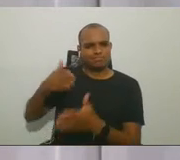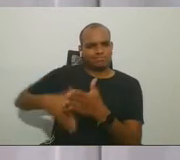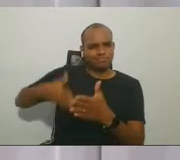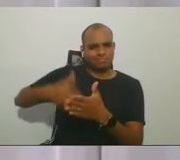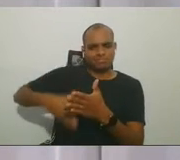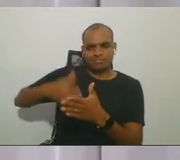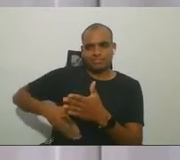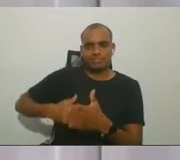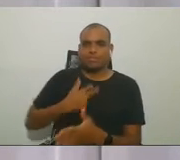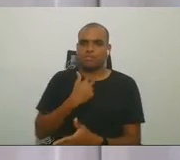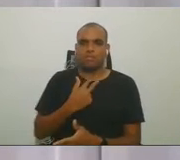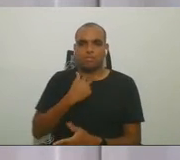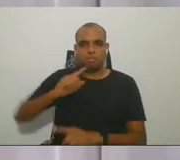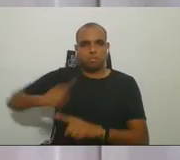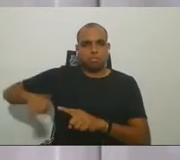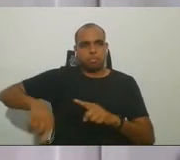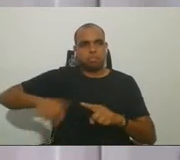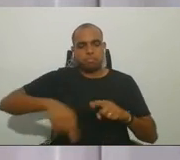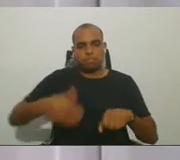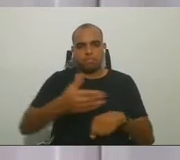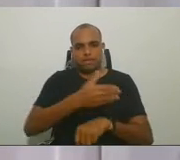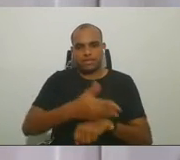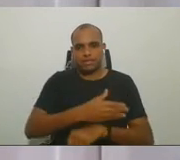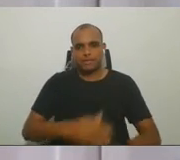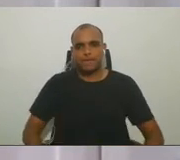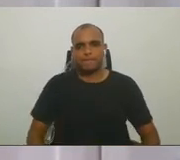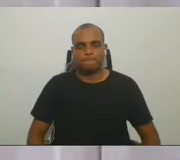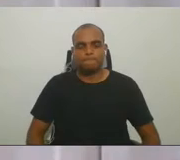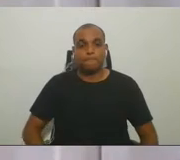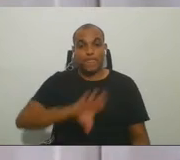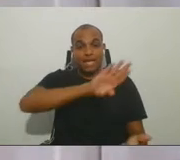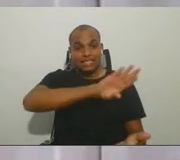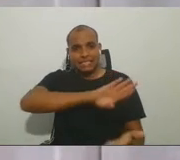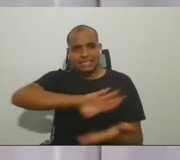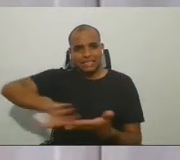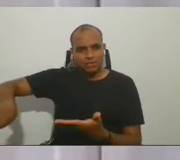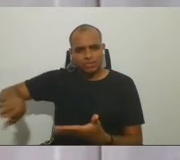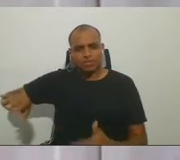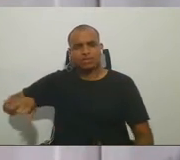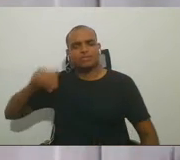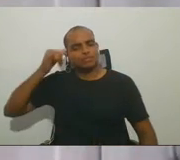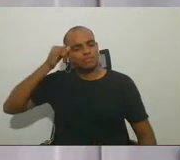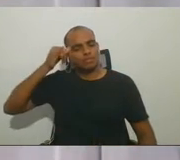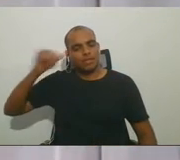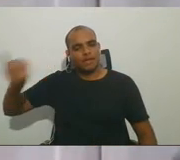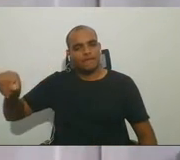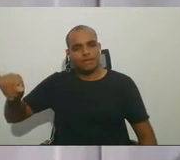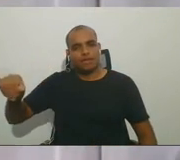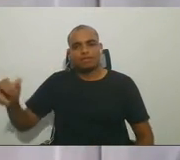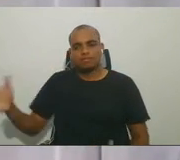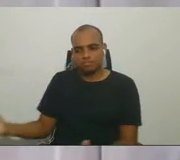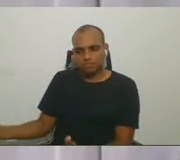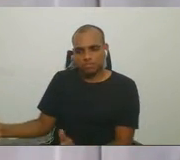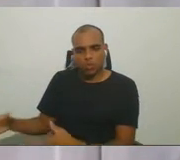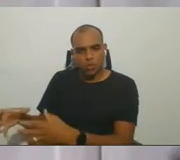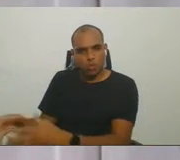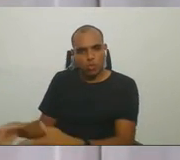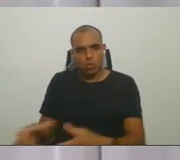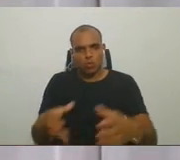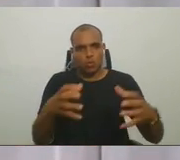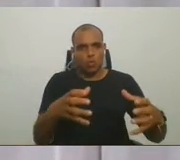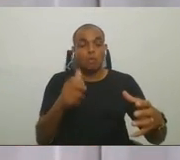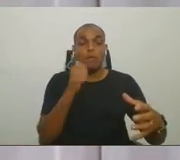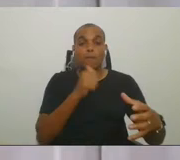e superar a exclusão e representação das mulheres indígenas